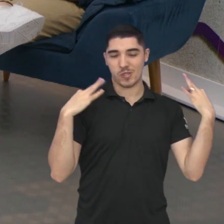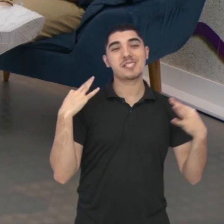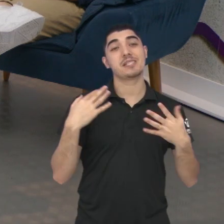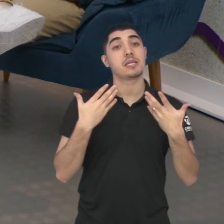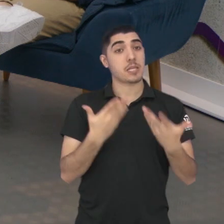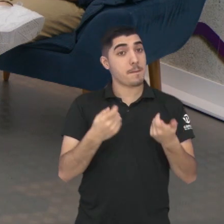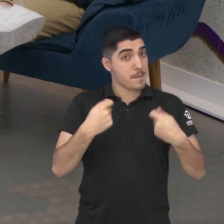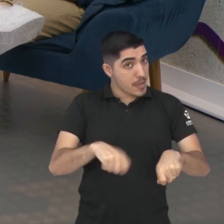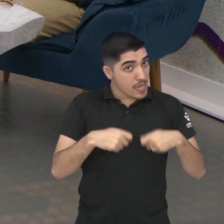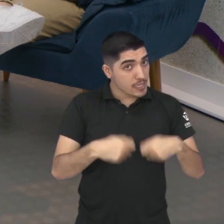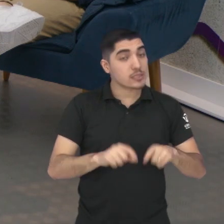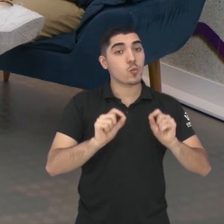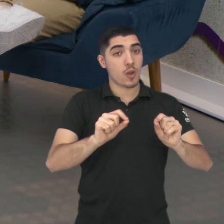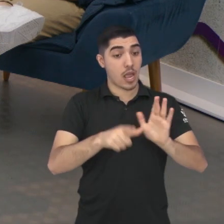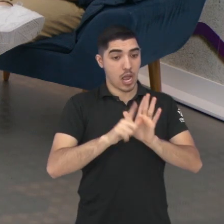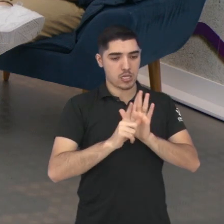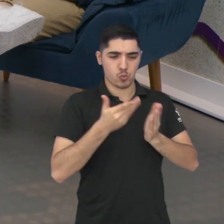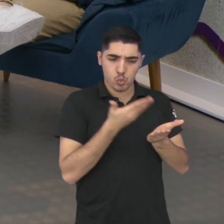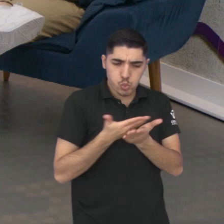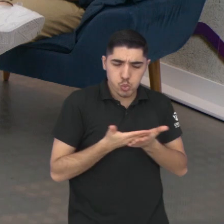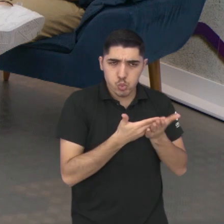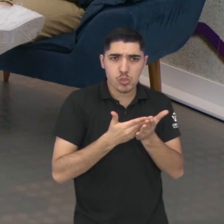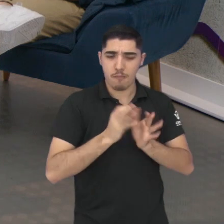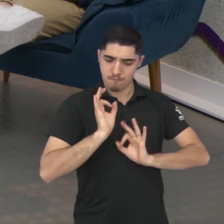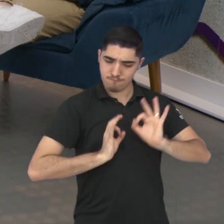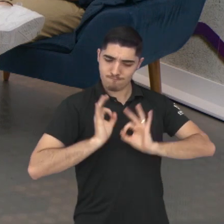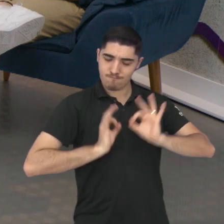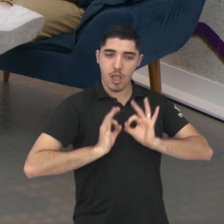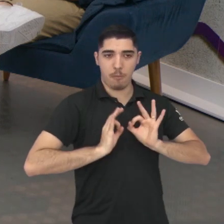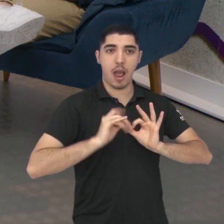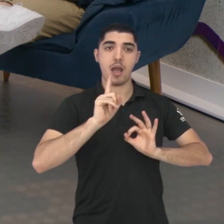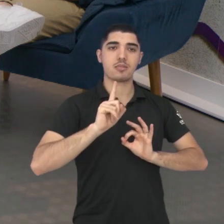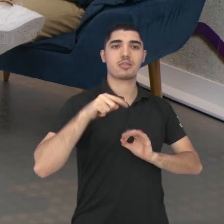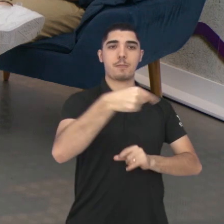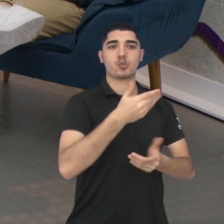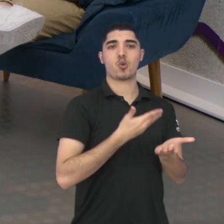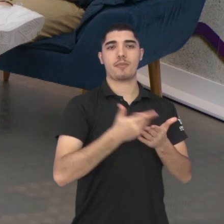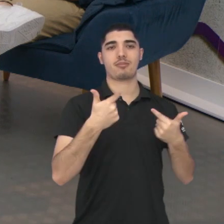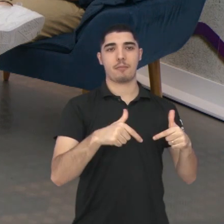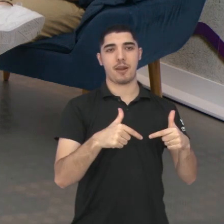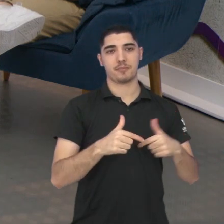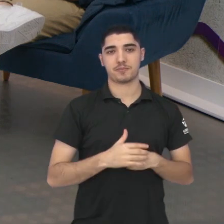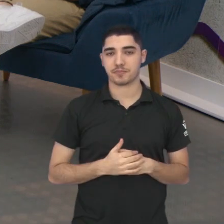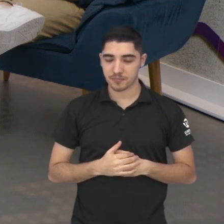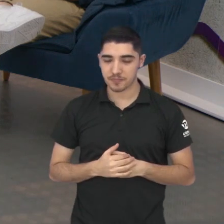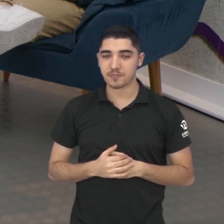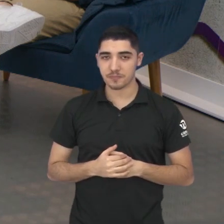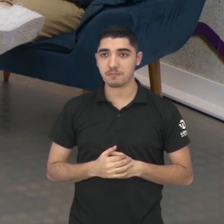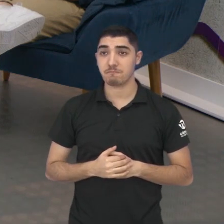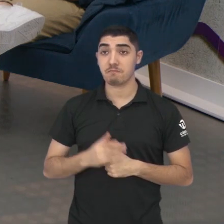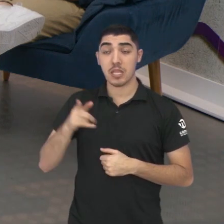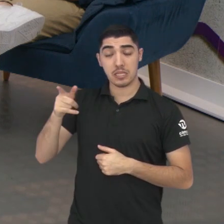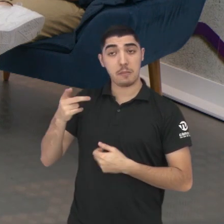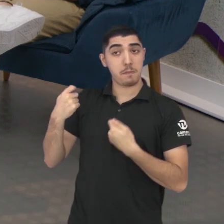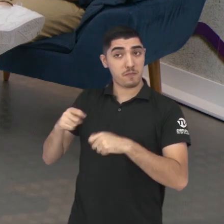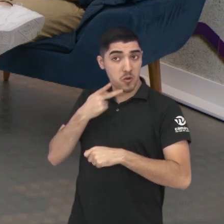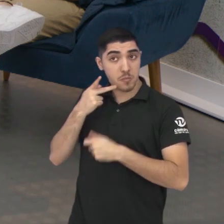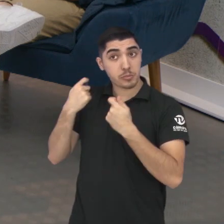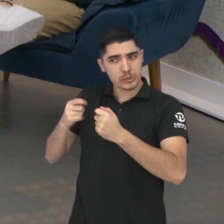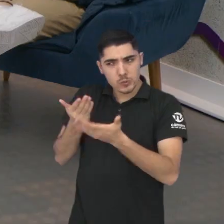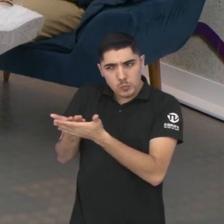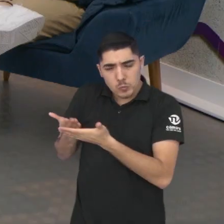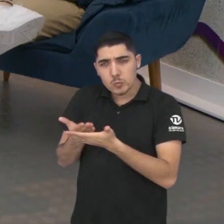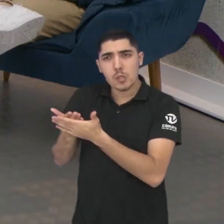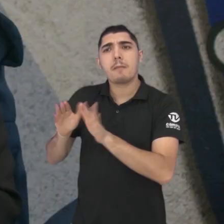muito isso, né? A gente precisa estudar muito antes, tem que se preparar muito para poder exercer essa profissão. Buscando isso, né? Tem que estudar